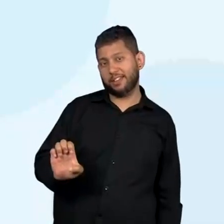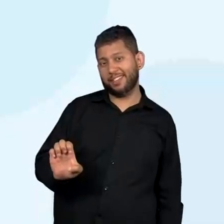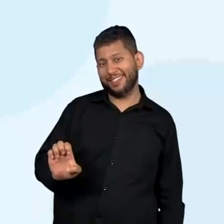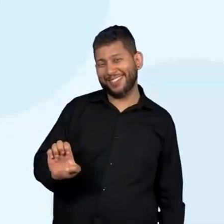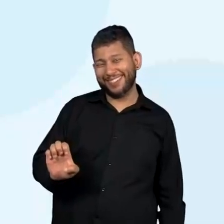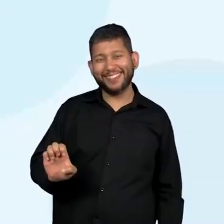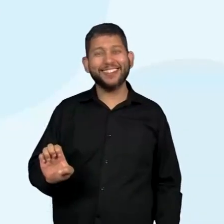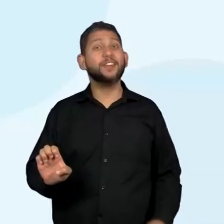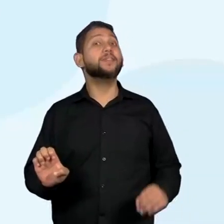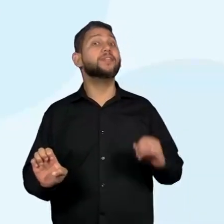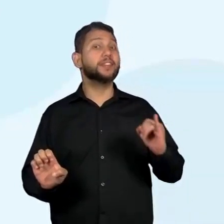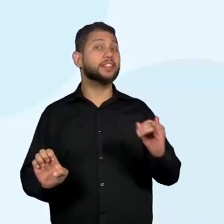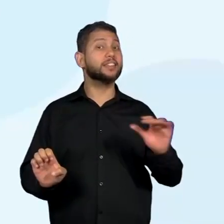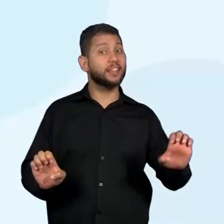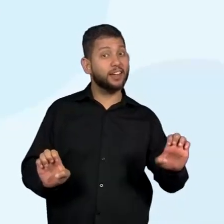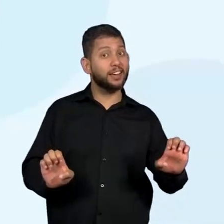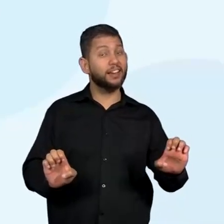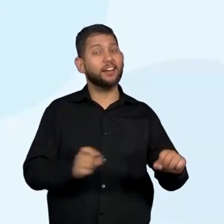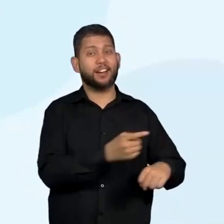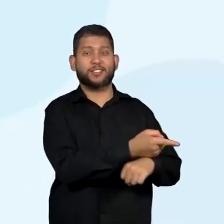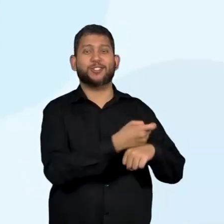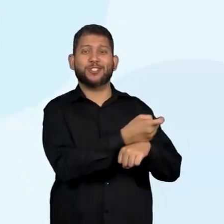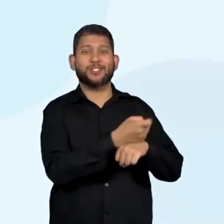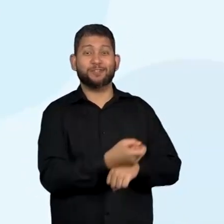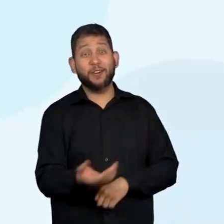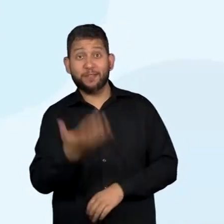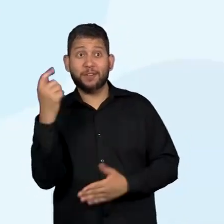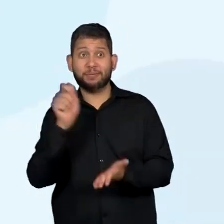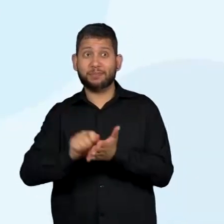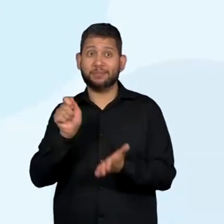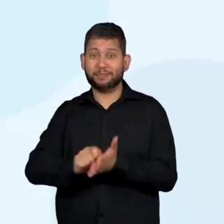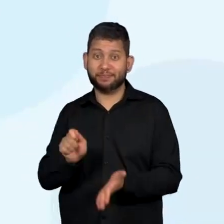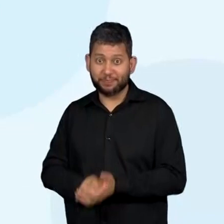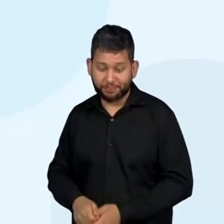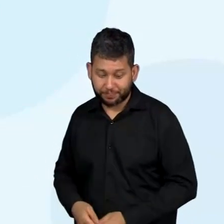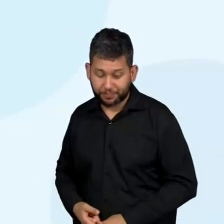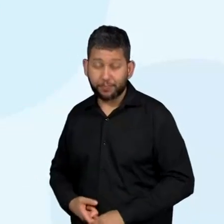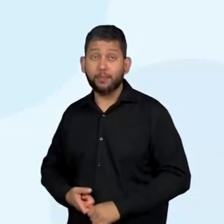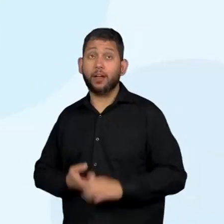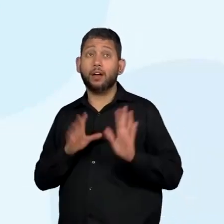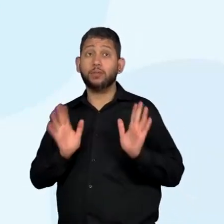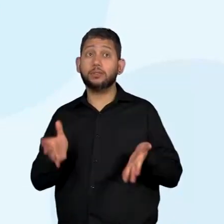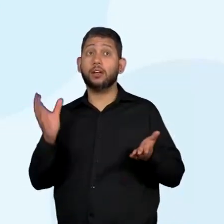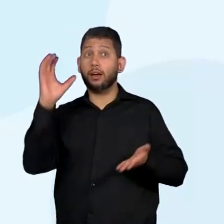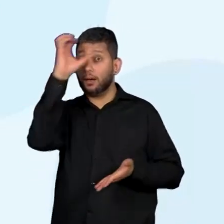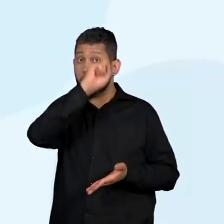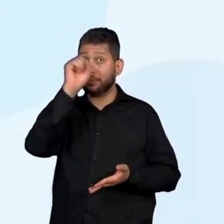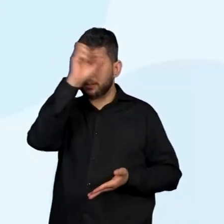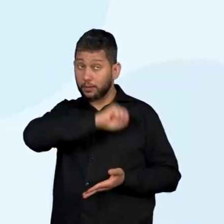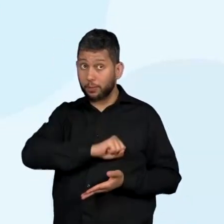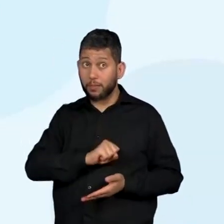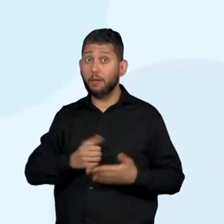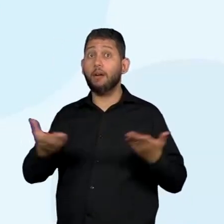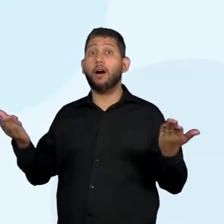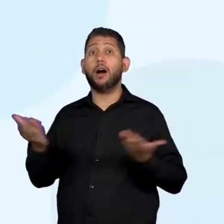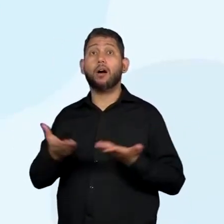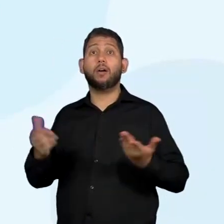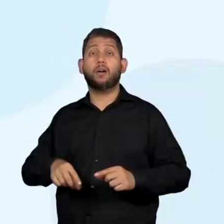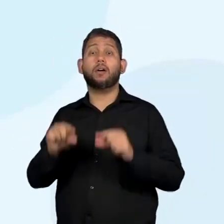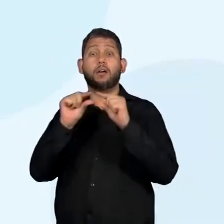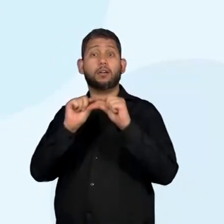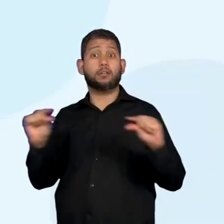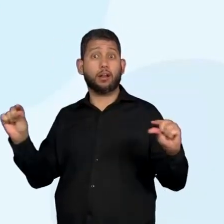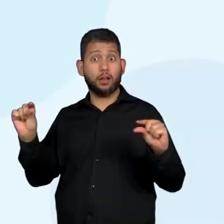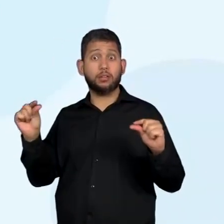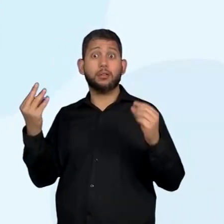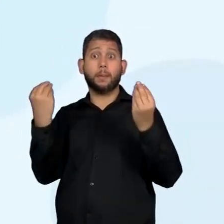E para não esquecer, nós vamos registrar isso. A partir do que aprendeu até aqui, complete o quadro